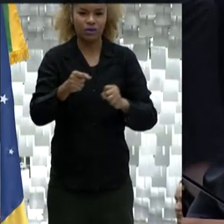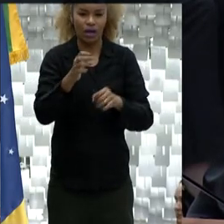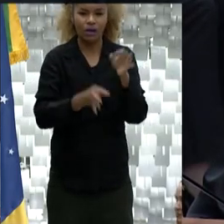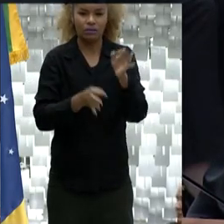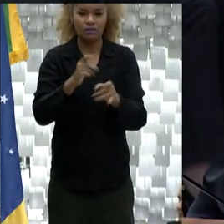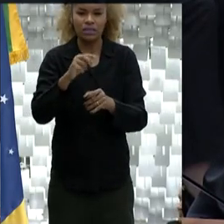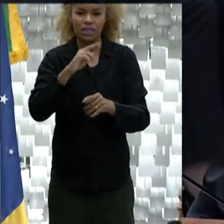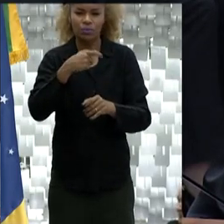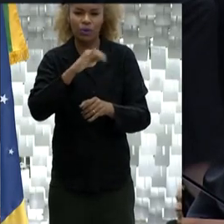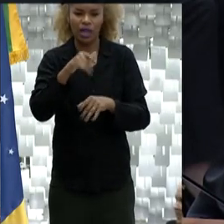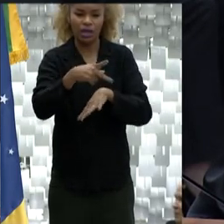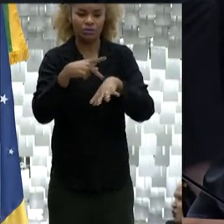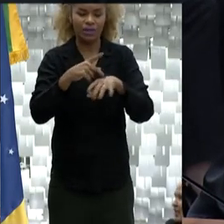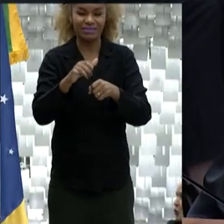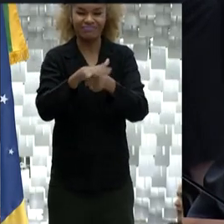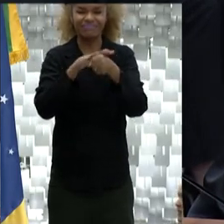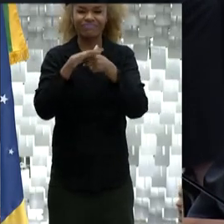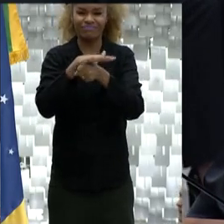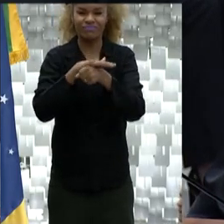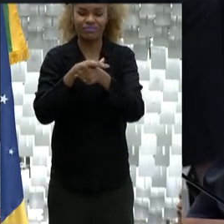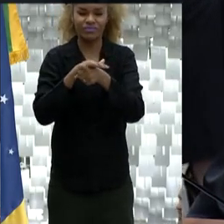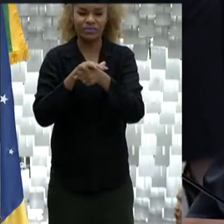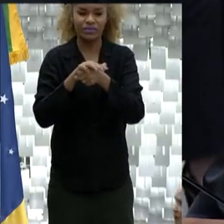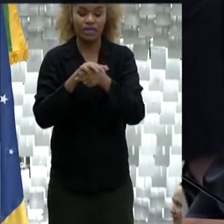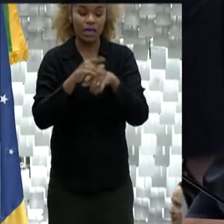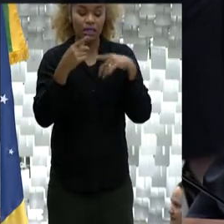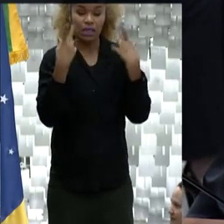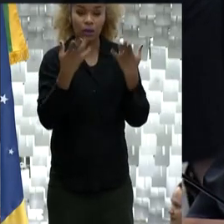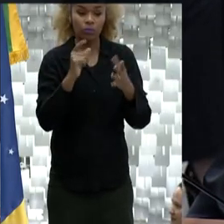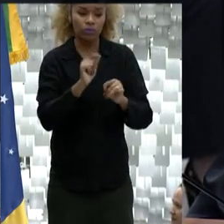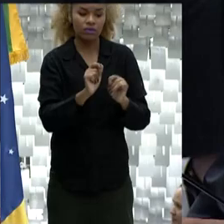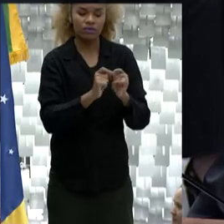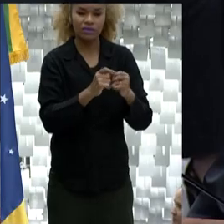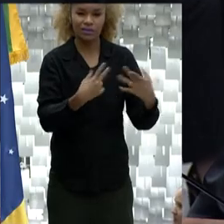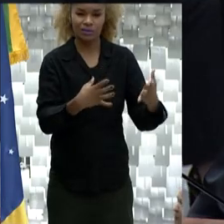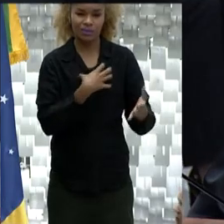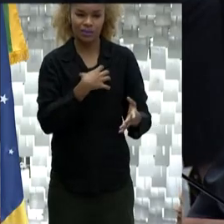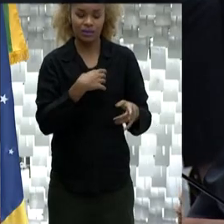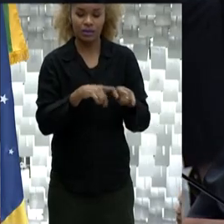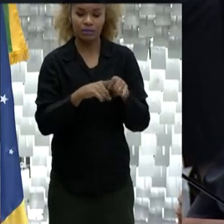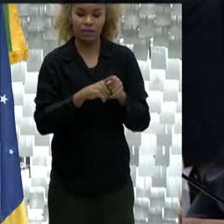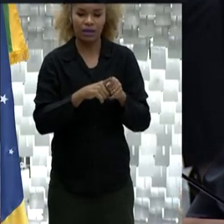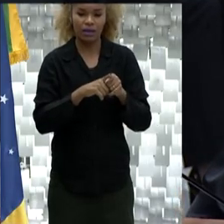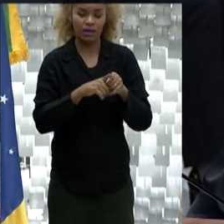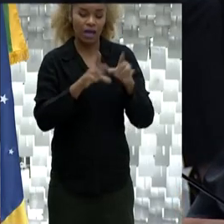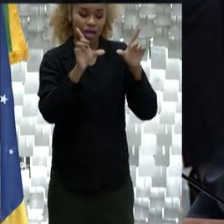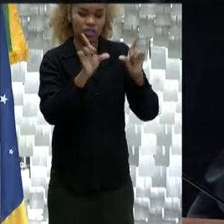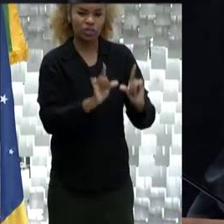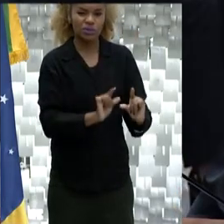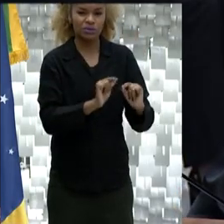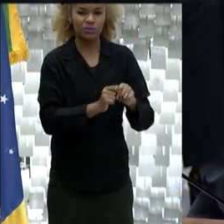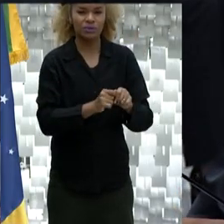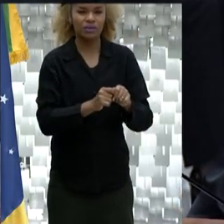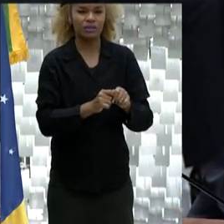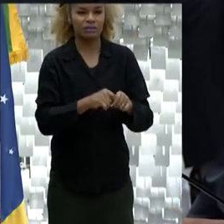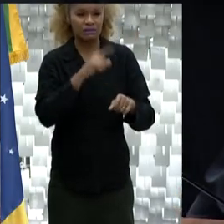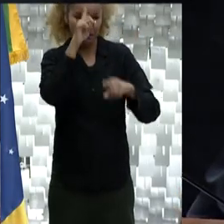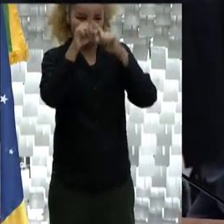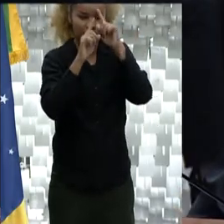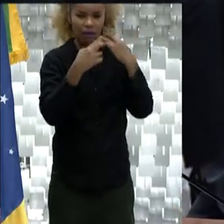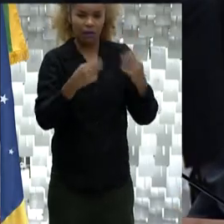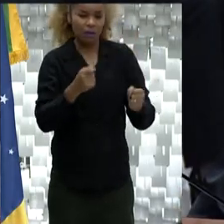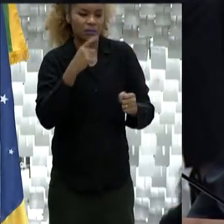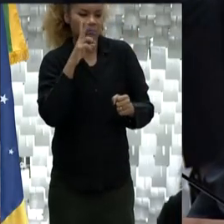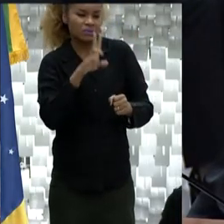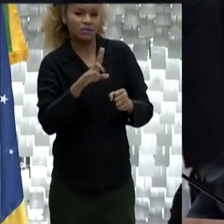Esse procedimento, além de desestimular aventuras jurídicas, reduz as taxas de congestionamento